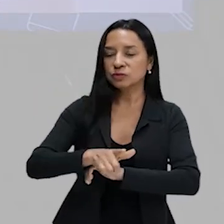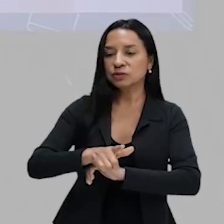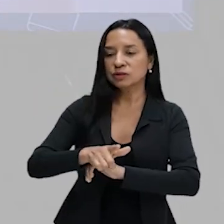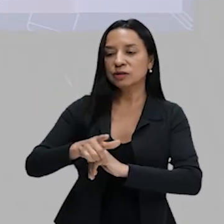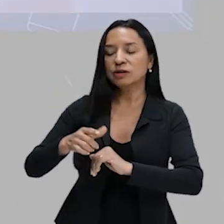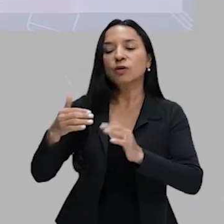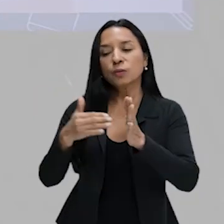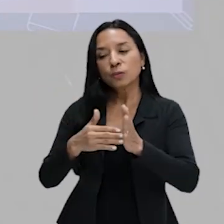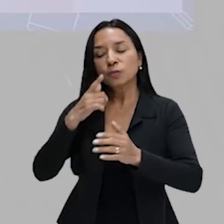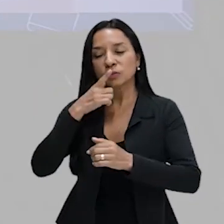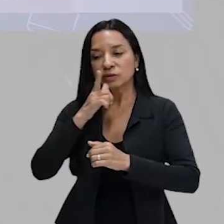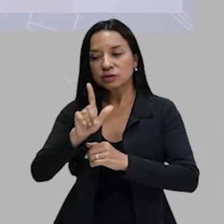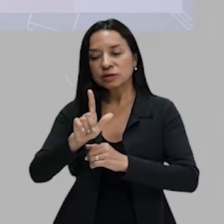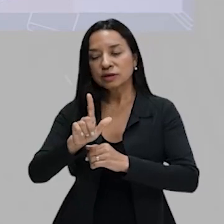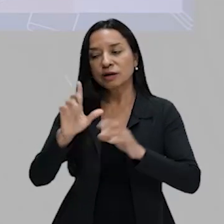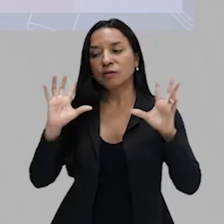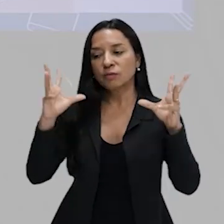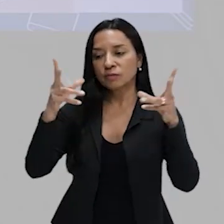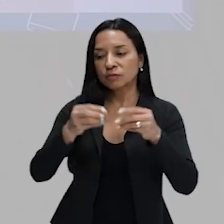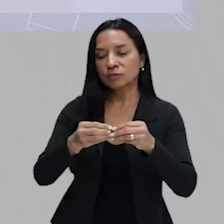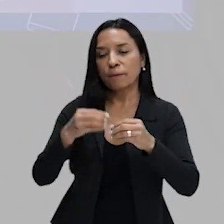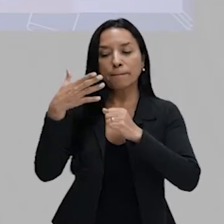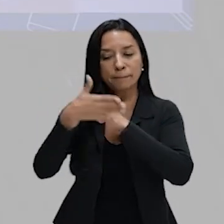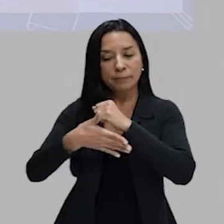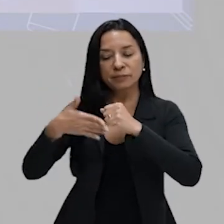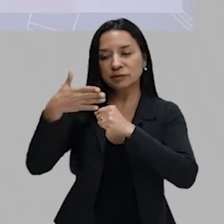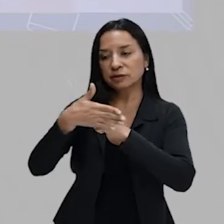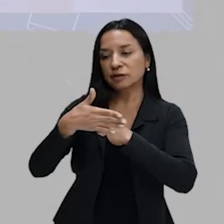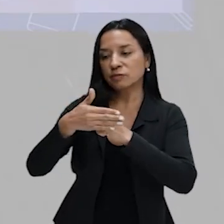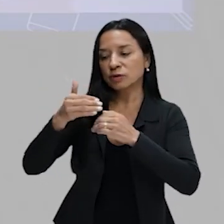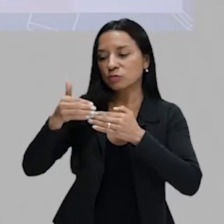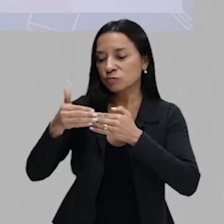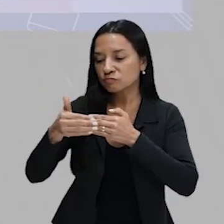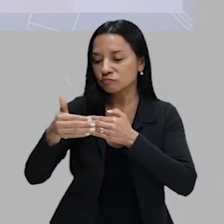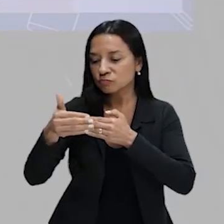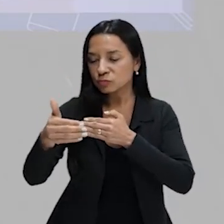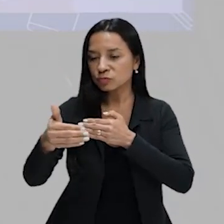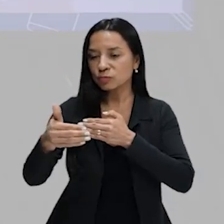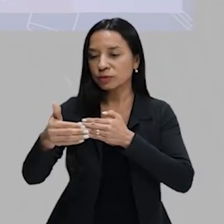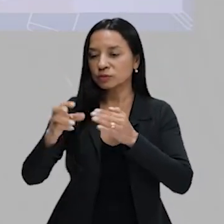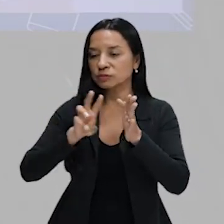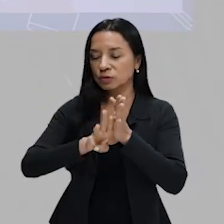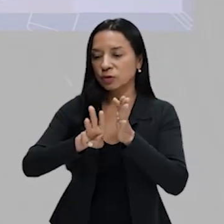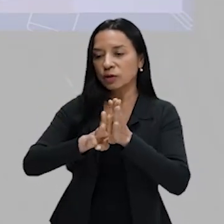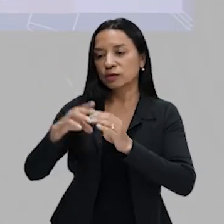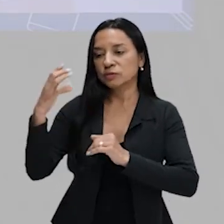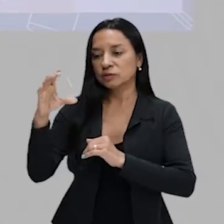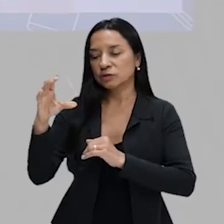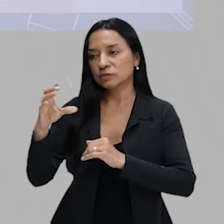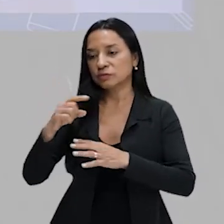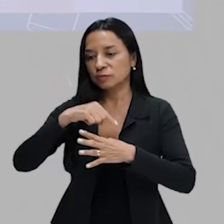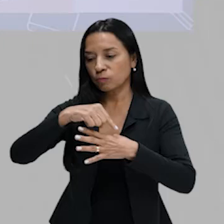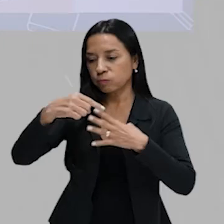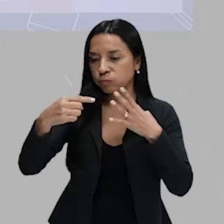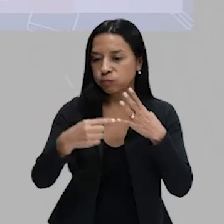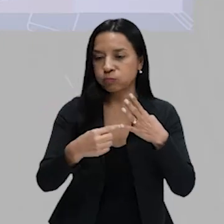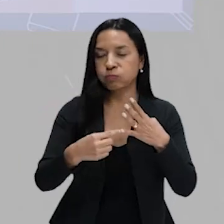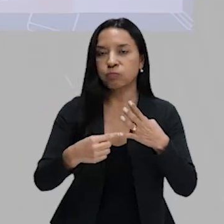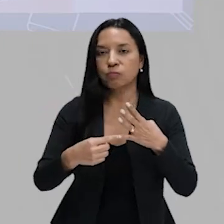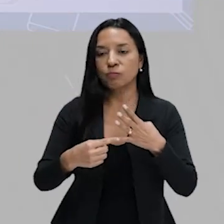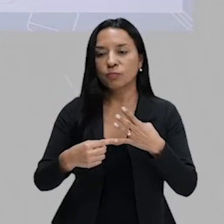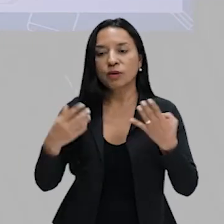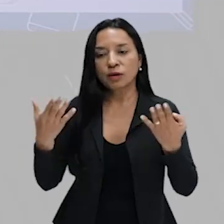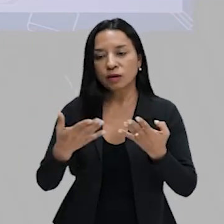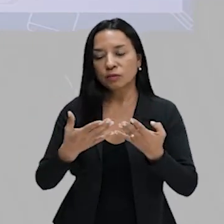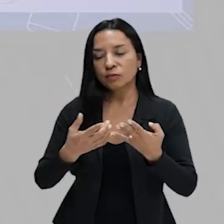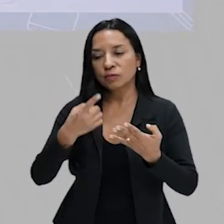numa conclusão. Assim, basicamente esses são os passos do método científico, tá? Eu vou colocar aqui uma situação para a gente